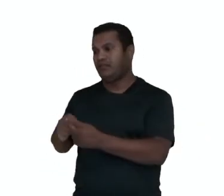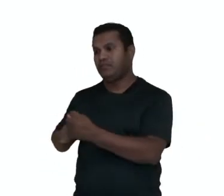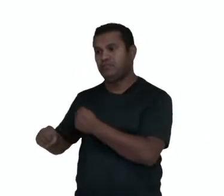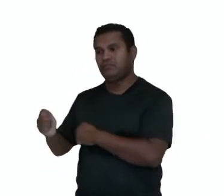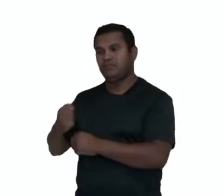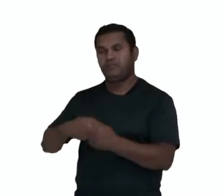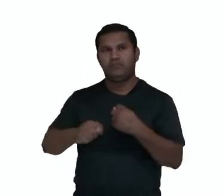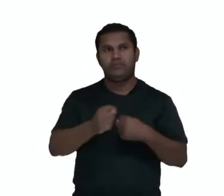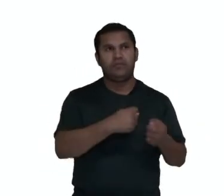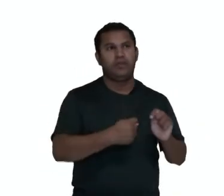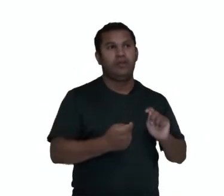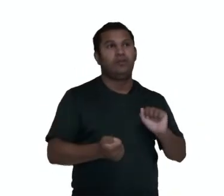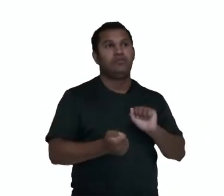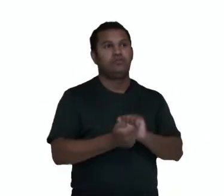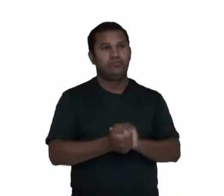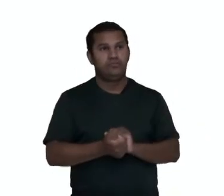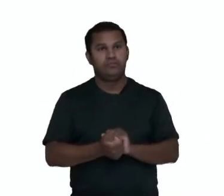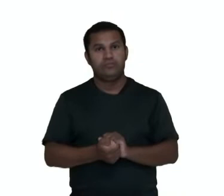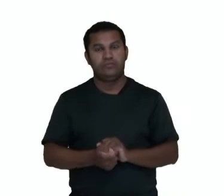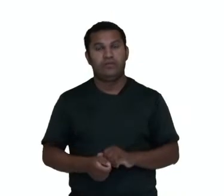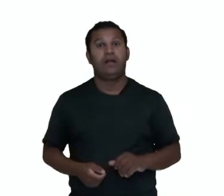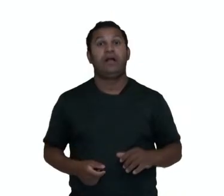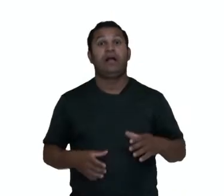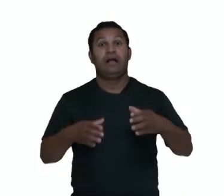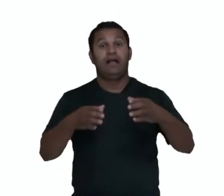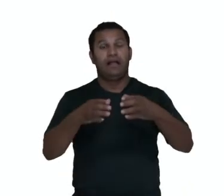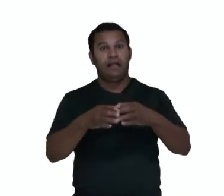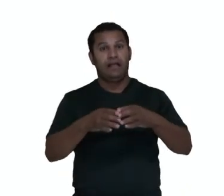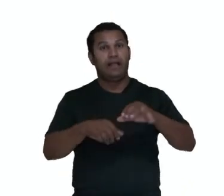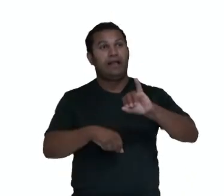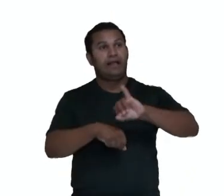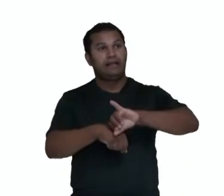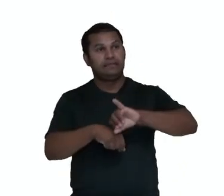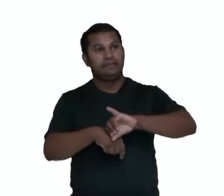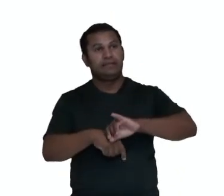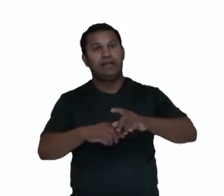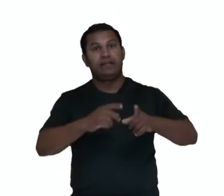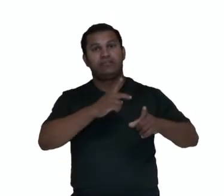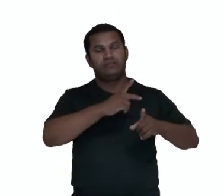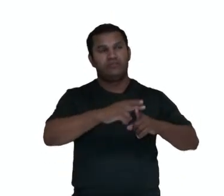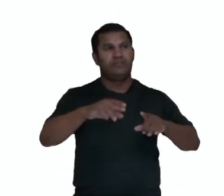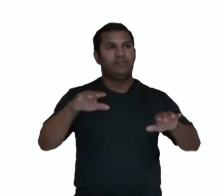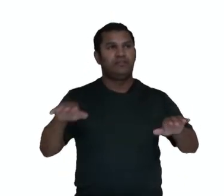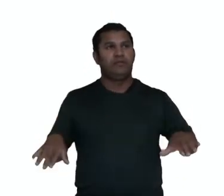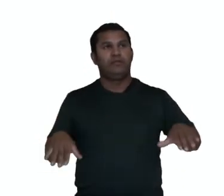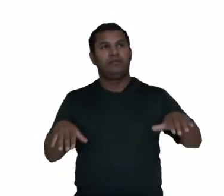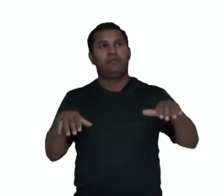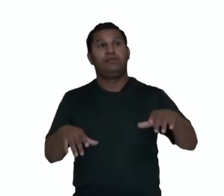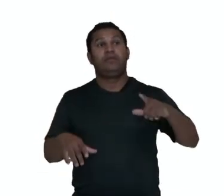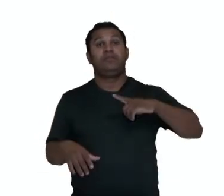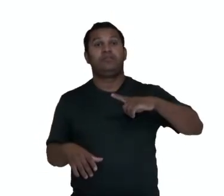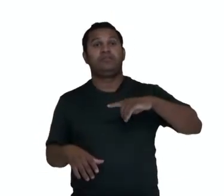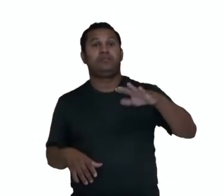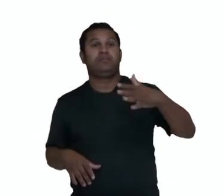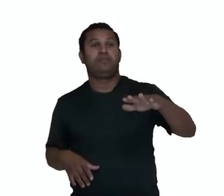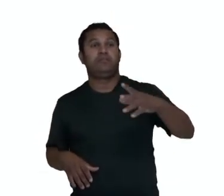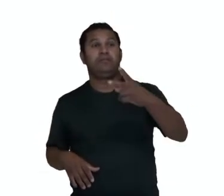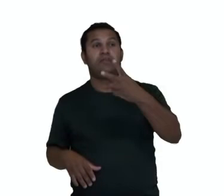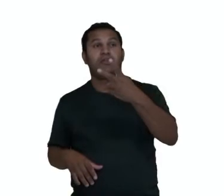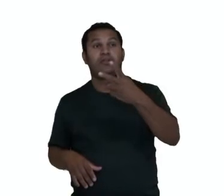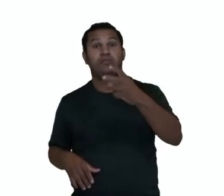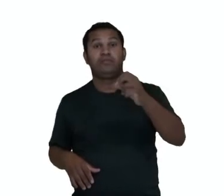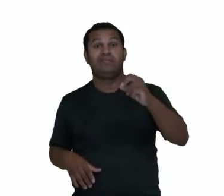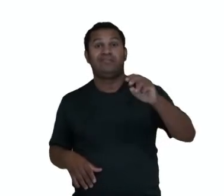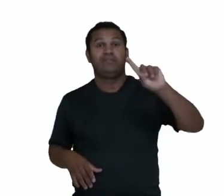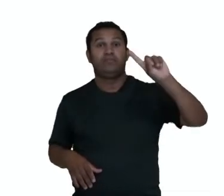que vai ser conquistada no ano de 1521. Disse a vocês que Tenochtitlan tinha cerca de 50 mil habitantes, ela tinha cerca